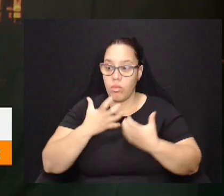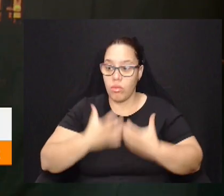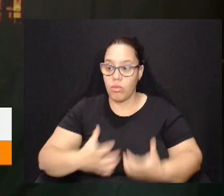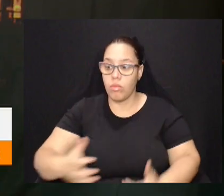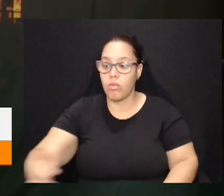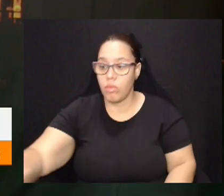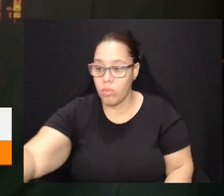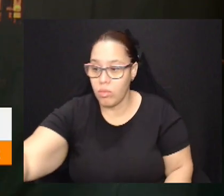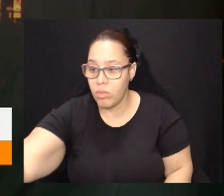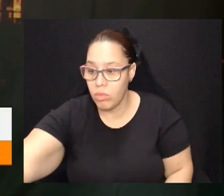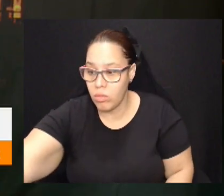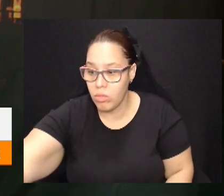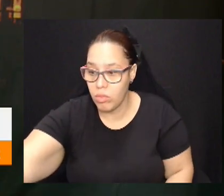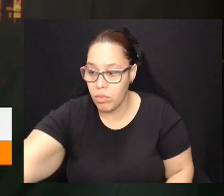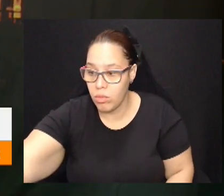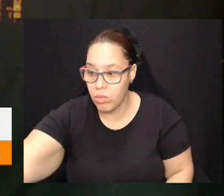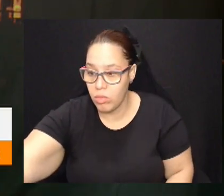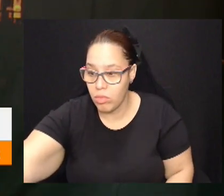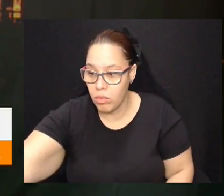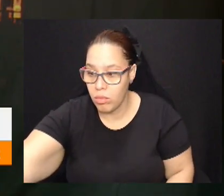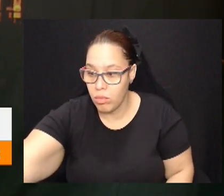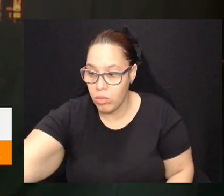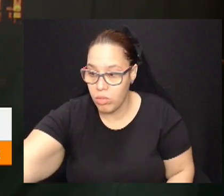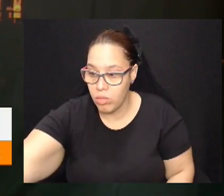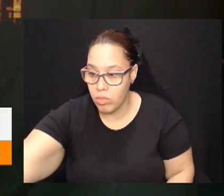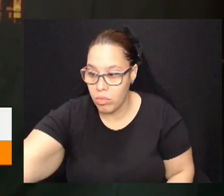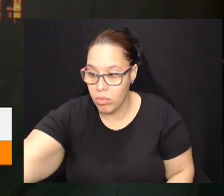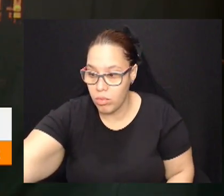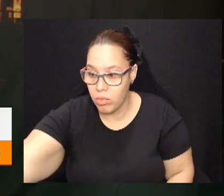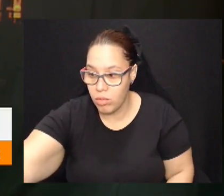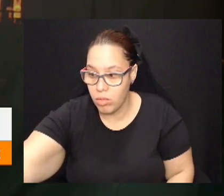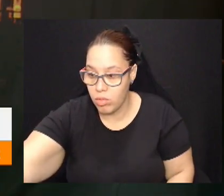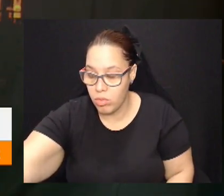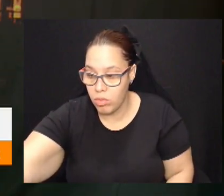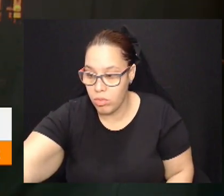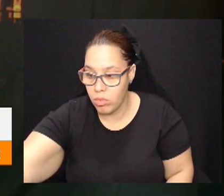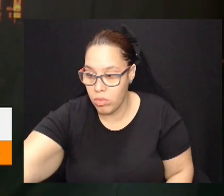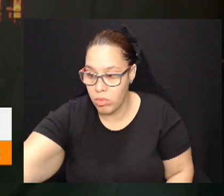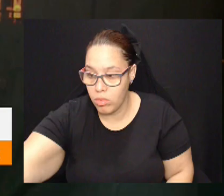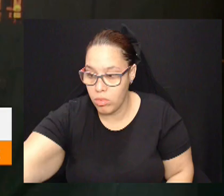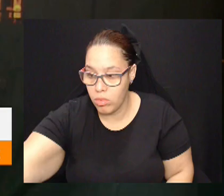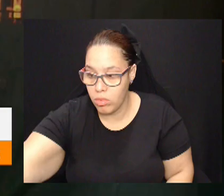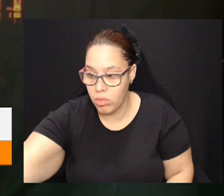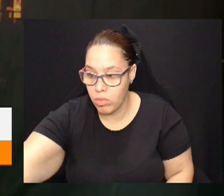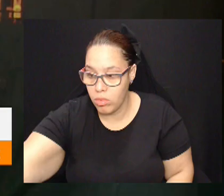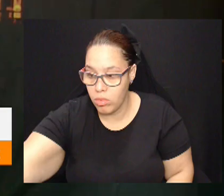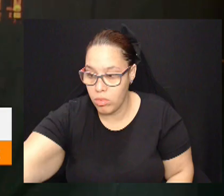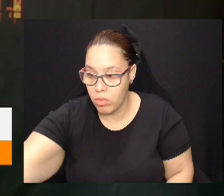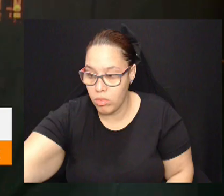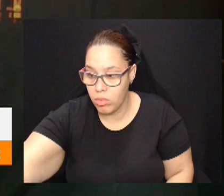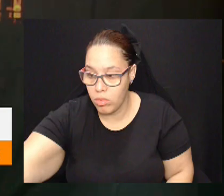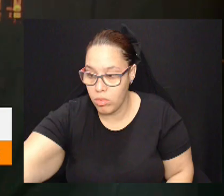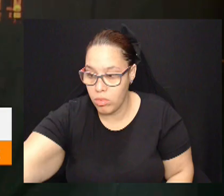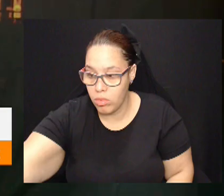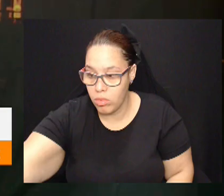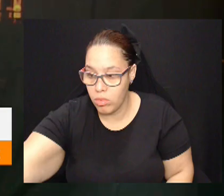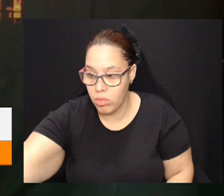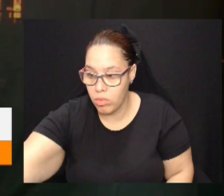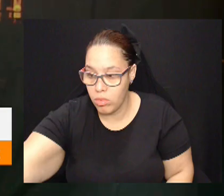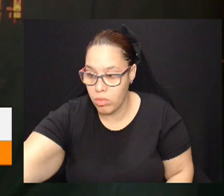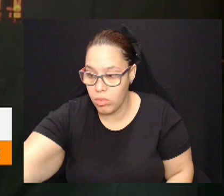o sinal já está ali. Então, diante disso, eu já começo perguntando para o nosso professor André Torres, né?